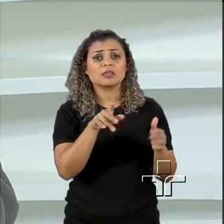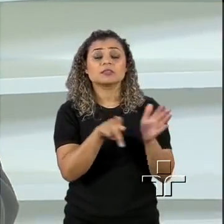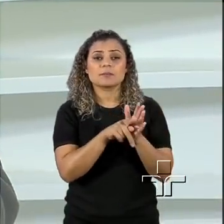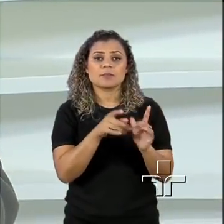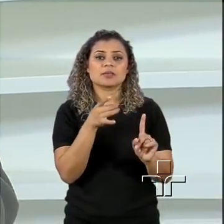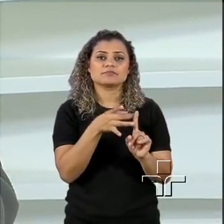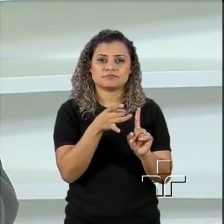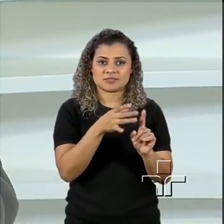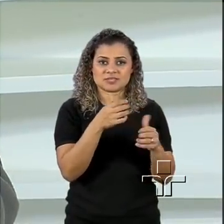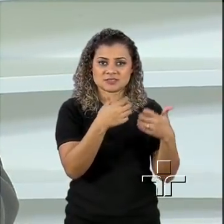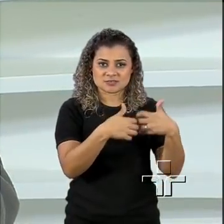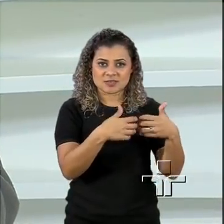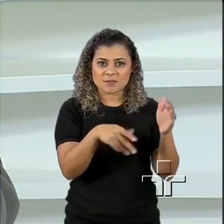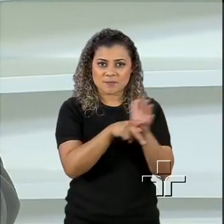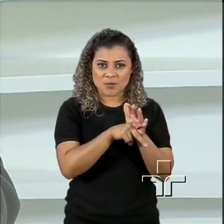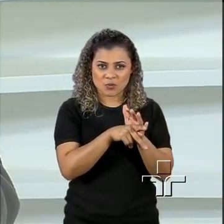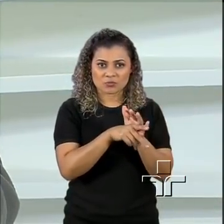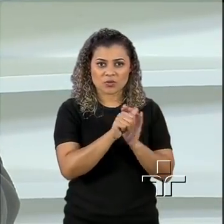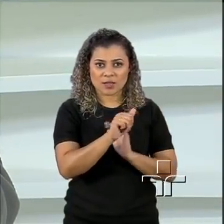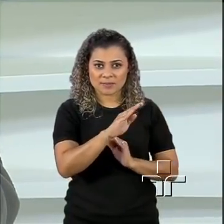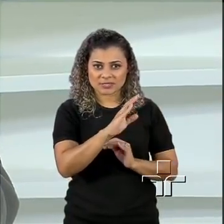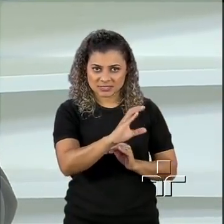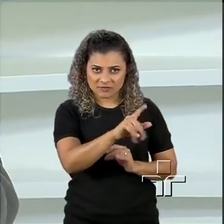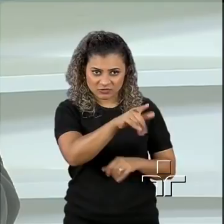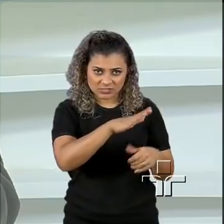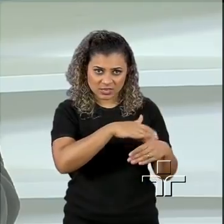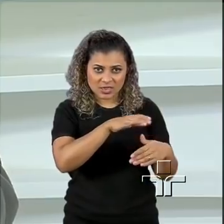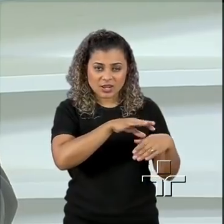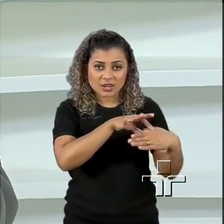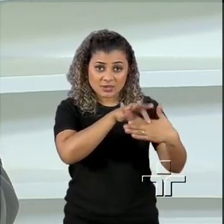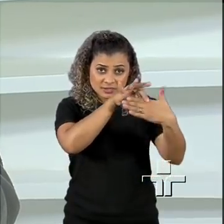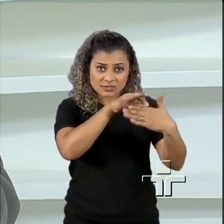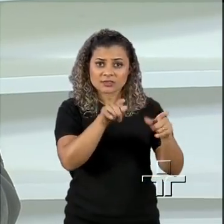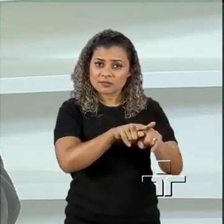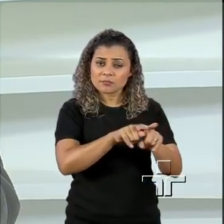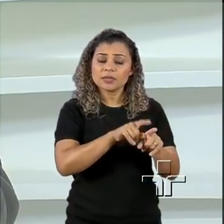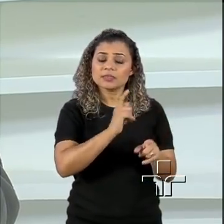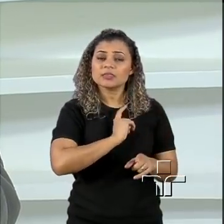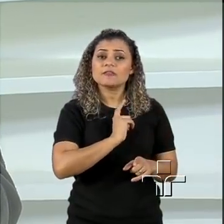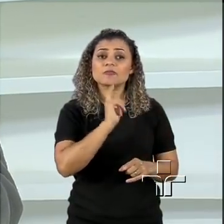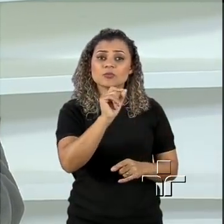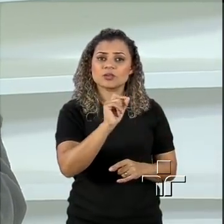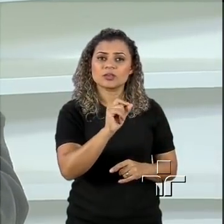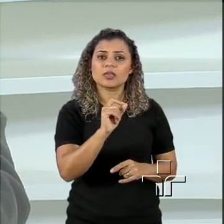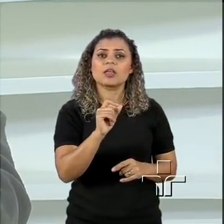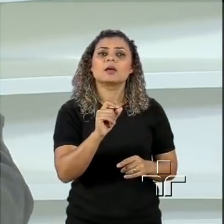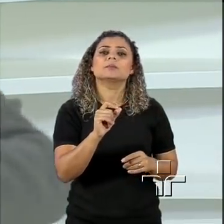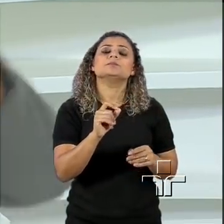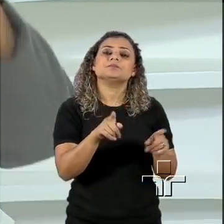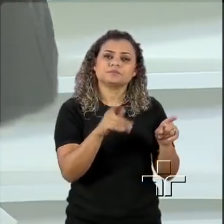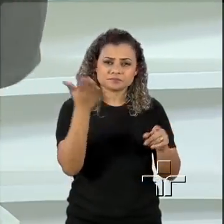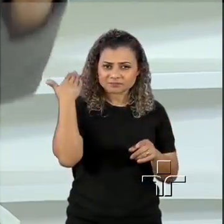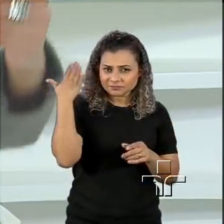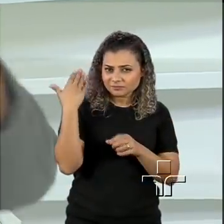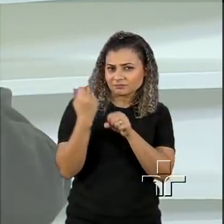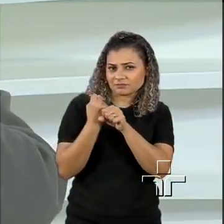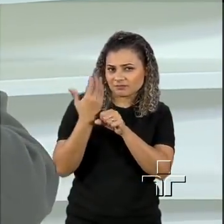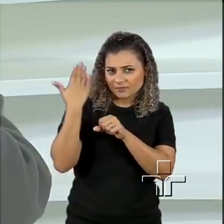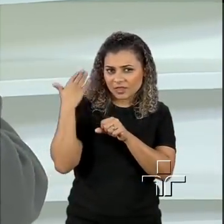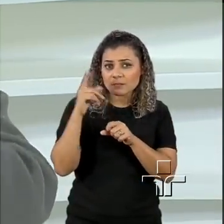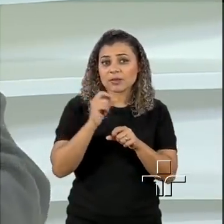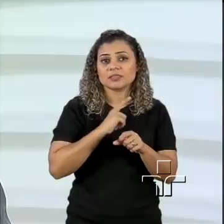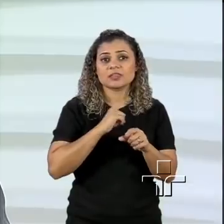Metalúrgicos do ABC, foi um dos principais defensores das chamadas câmaras setoriais, à época do aumento